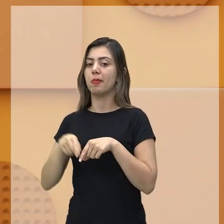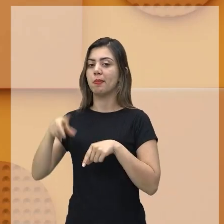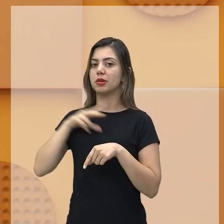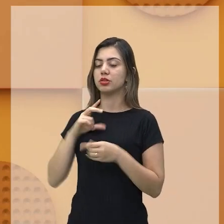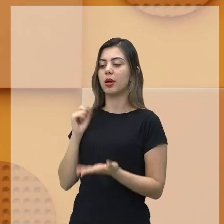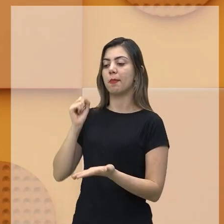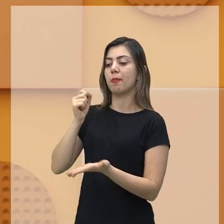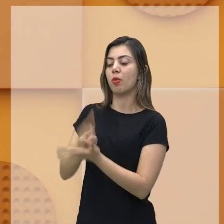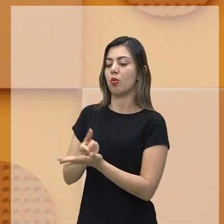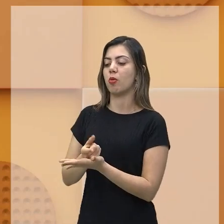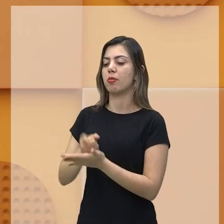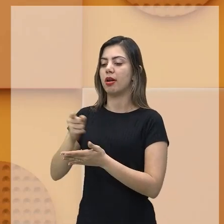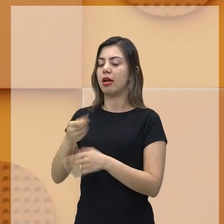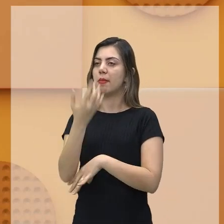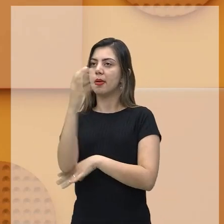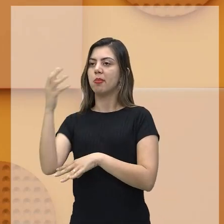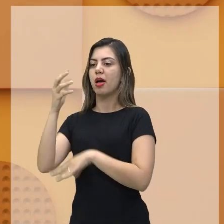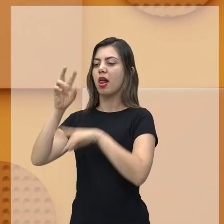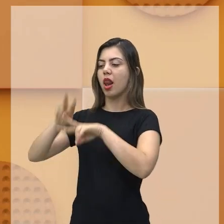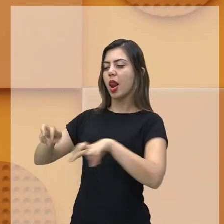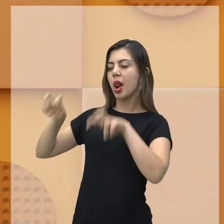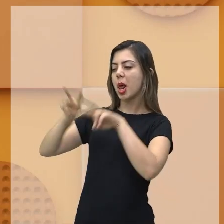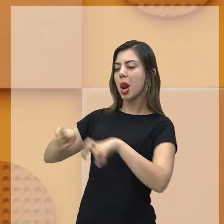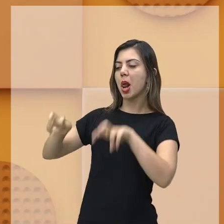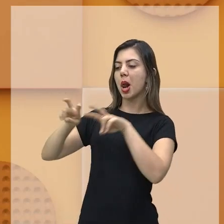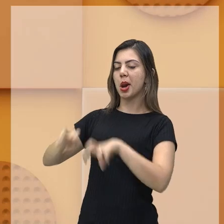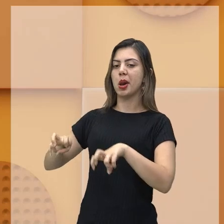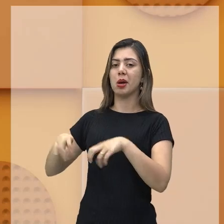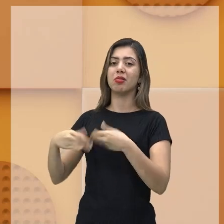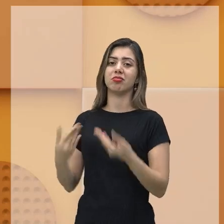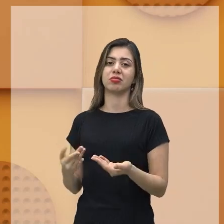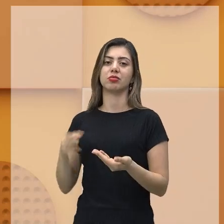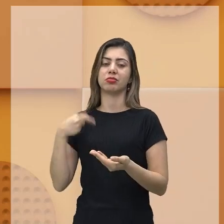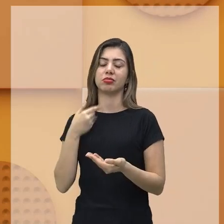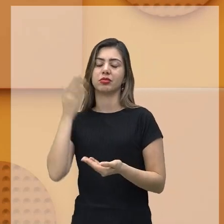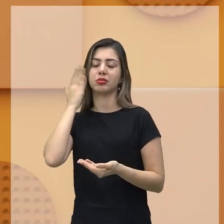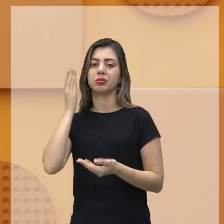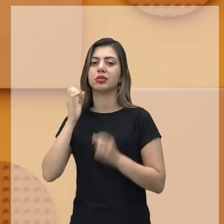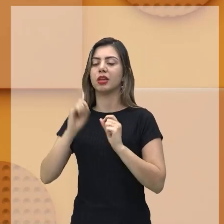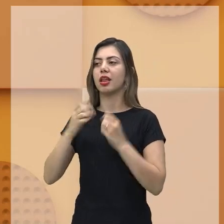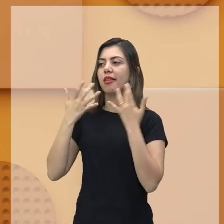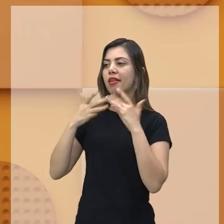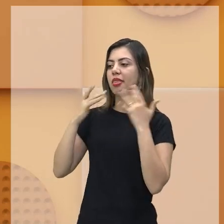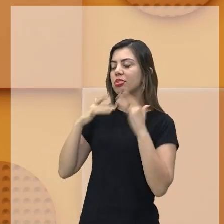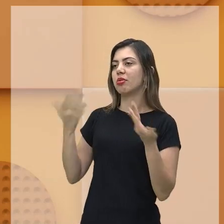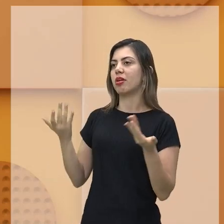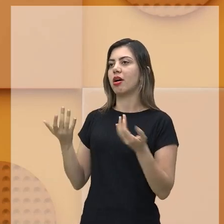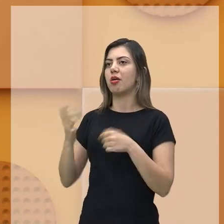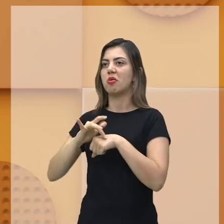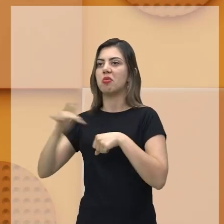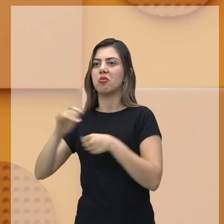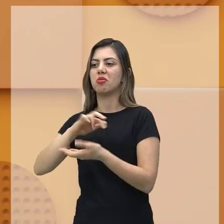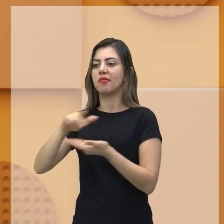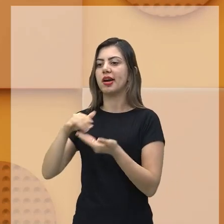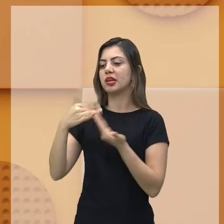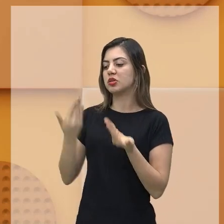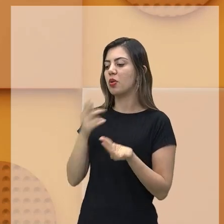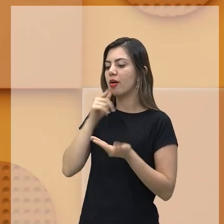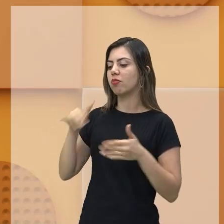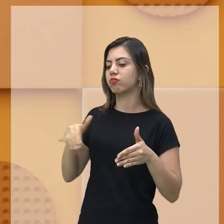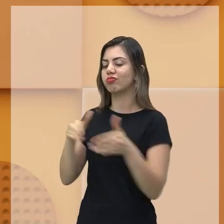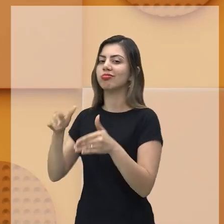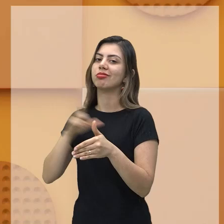algum fazendeiro ou de alguma pessoa. E muitas das vezes, algumas riquezas naturais e também minerais se encontram